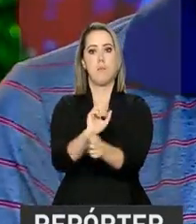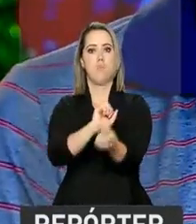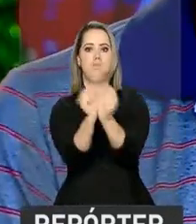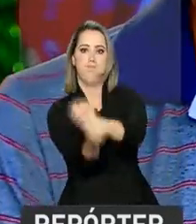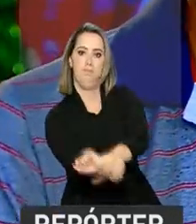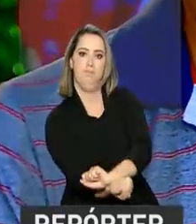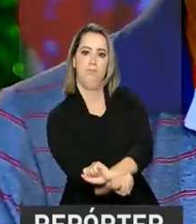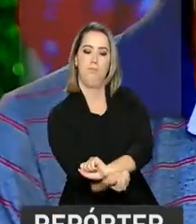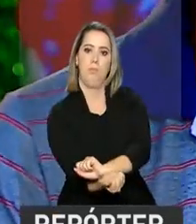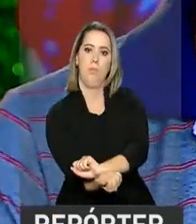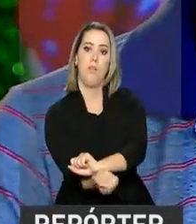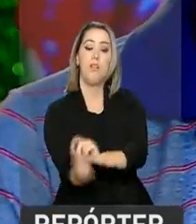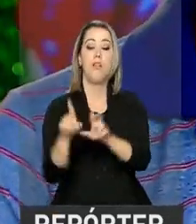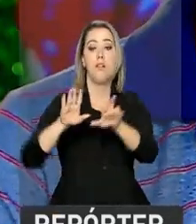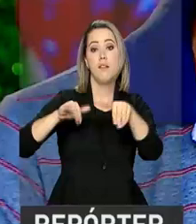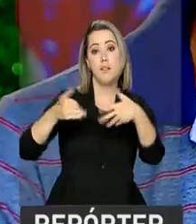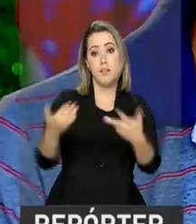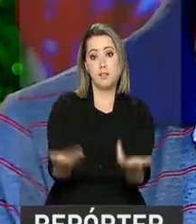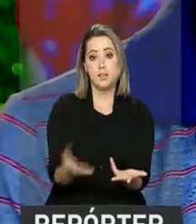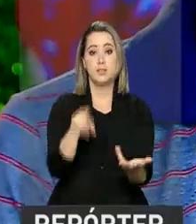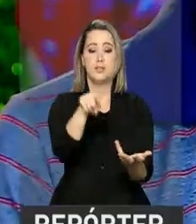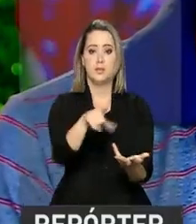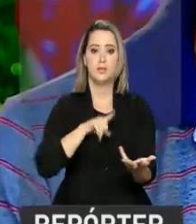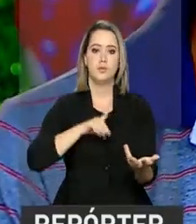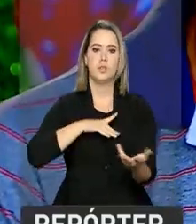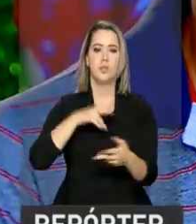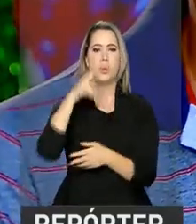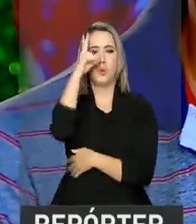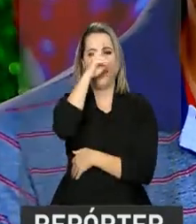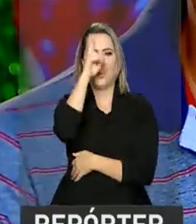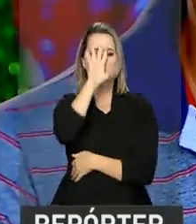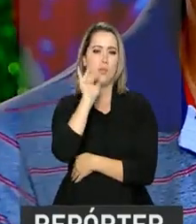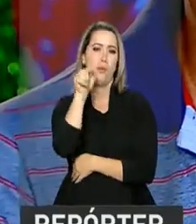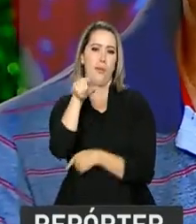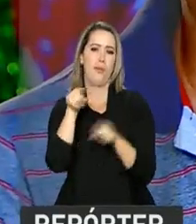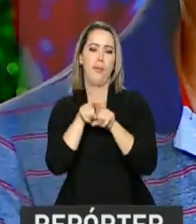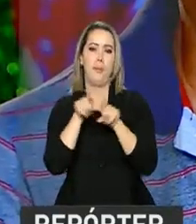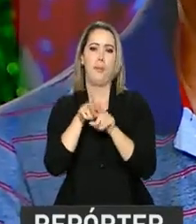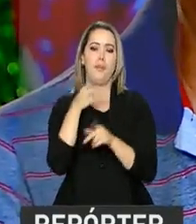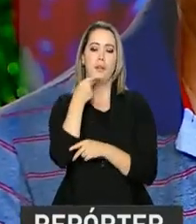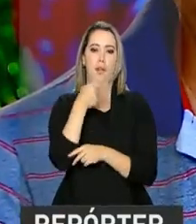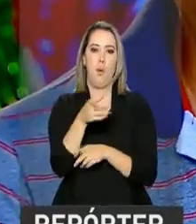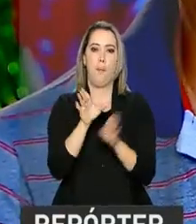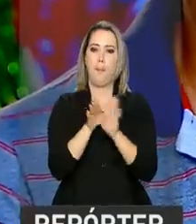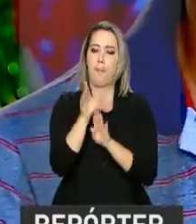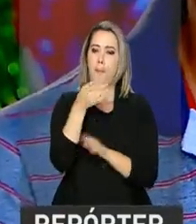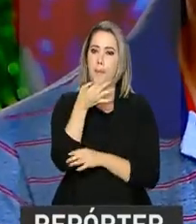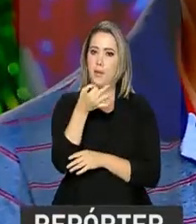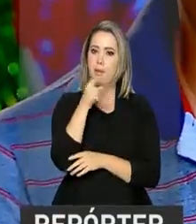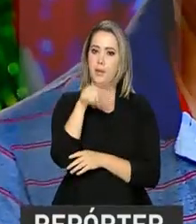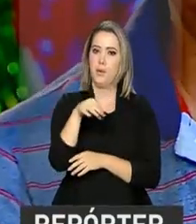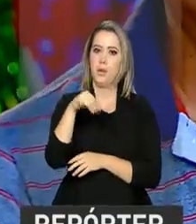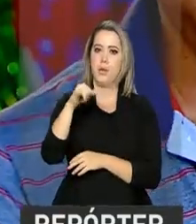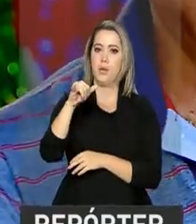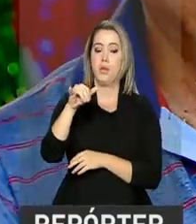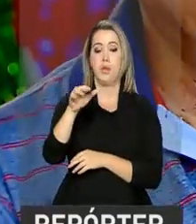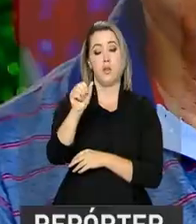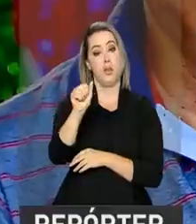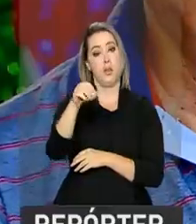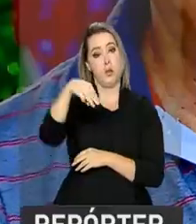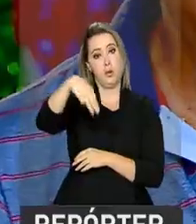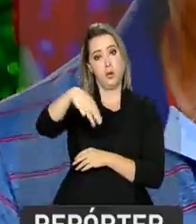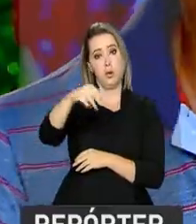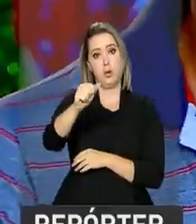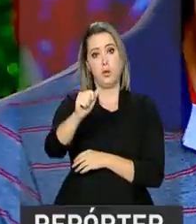E tem uma corrente de pensamento que considera o maracatu rural uma brincadeira